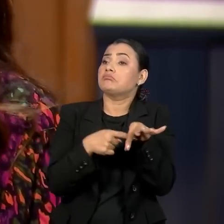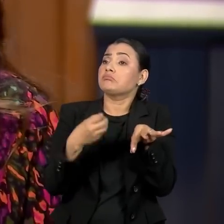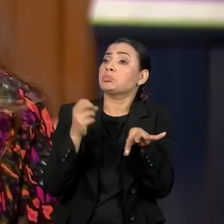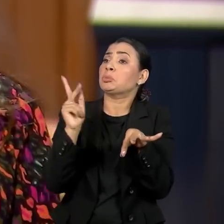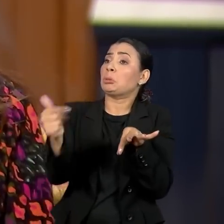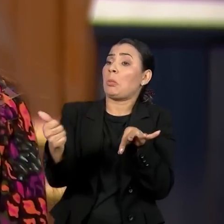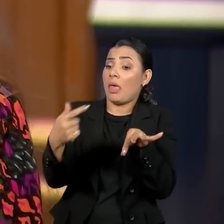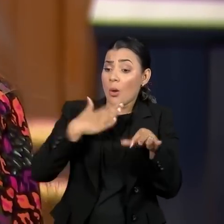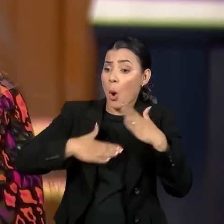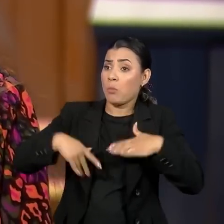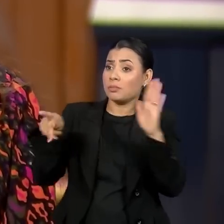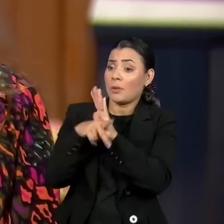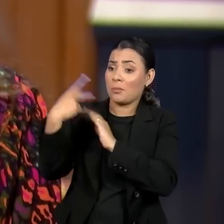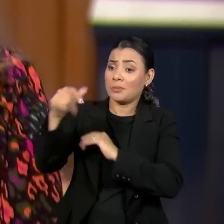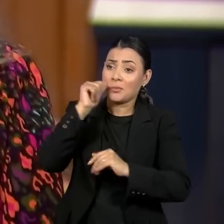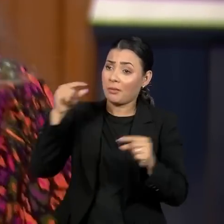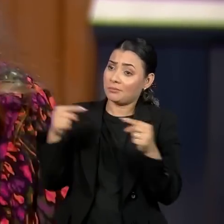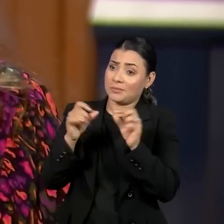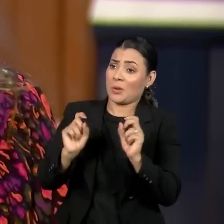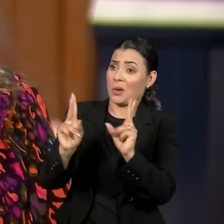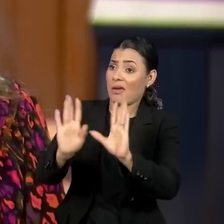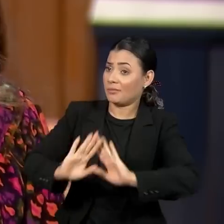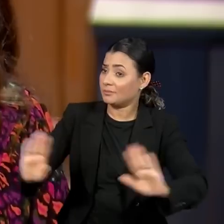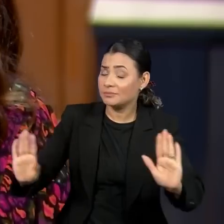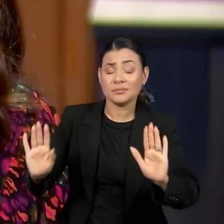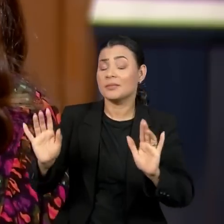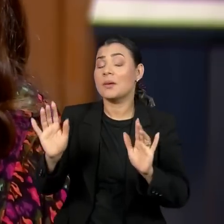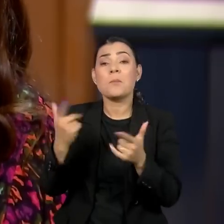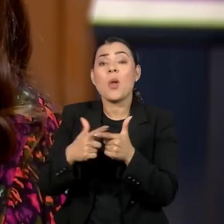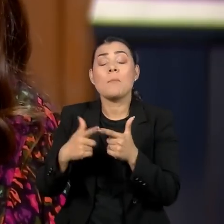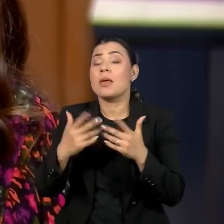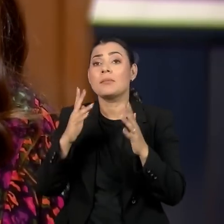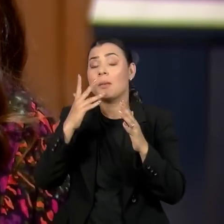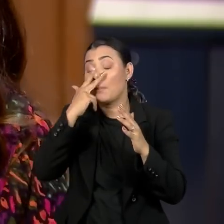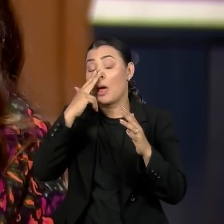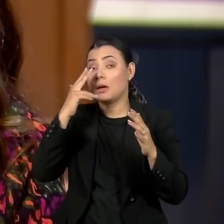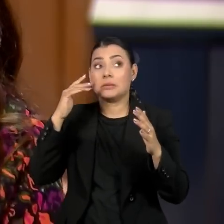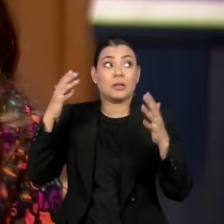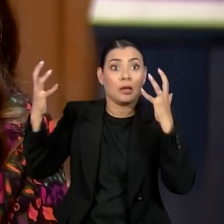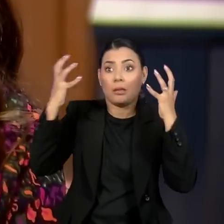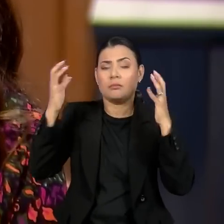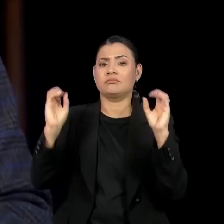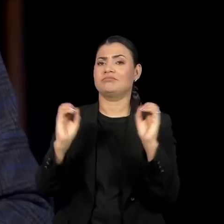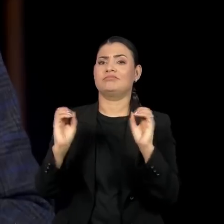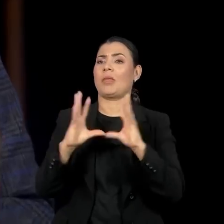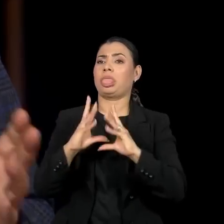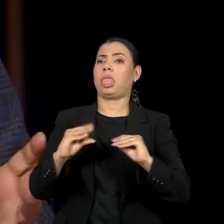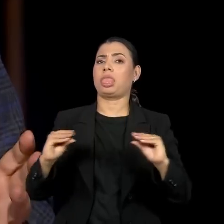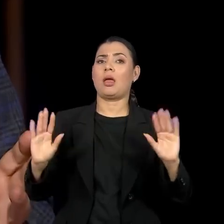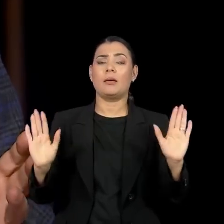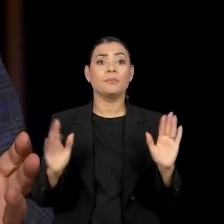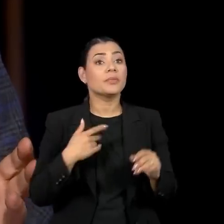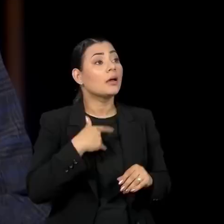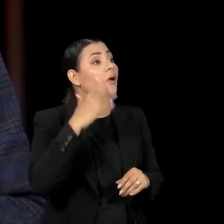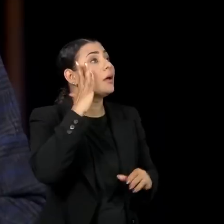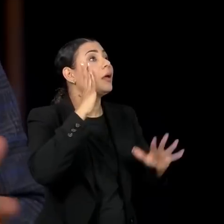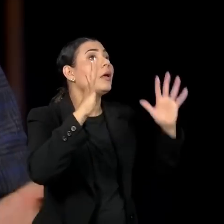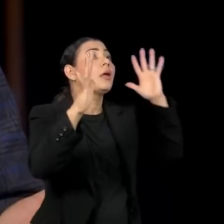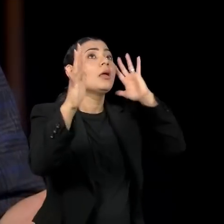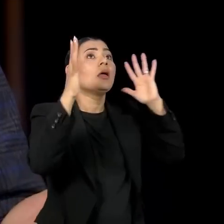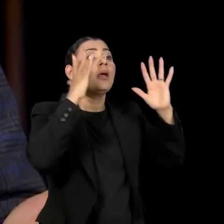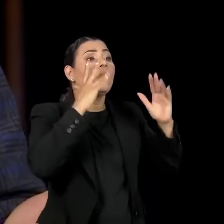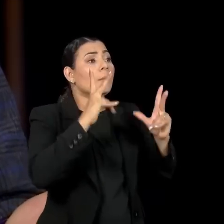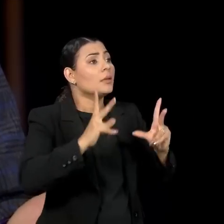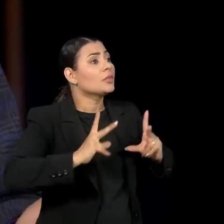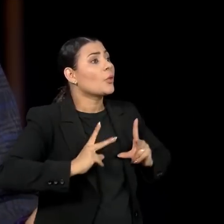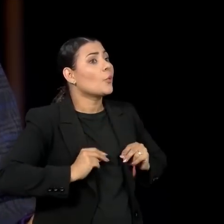porque a sua anatomia é assim. Acabou o problema dessa mulher muitas Que vezes. doideira. Né? A gente pensando em chegar em Marte e não